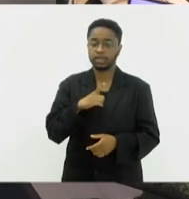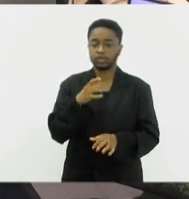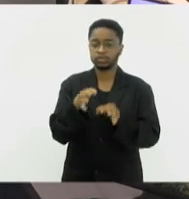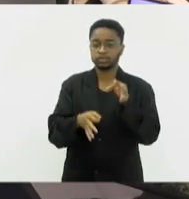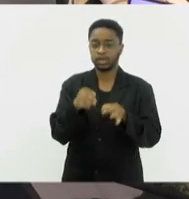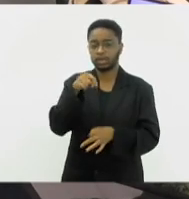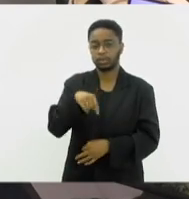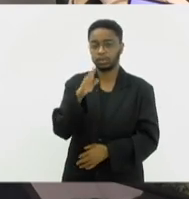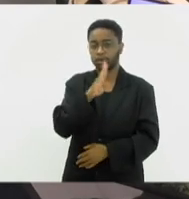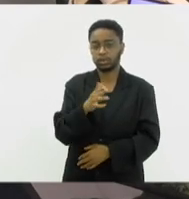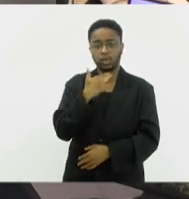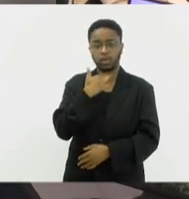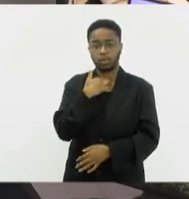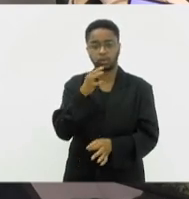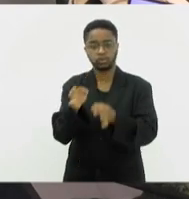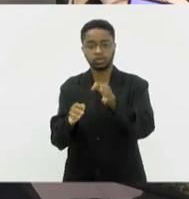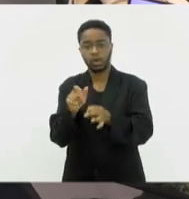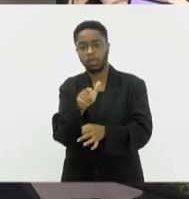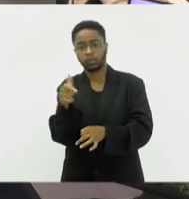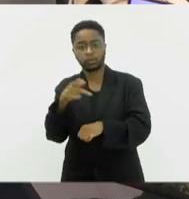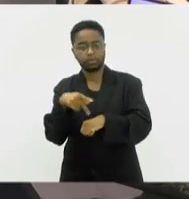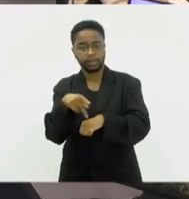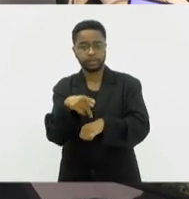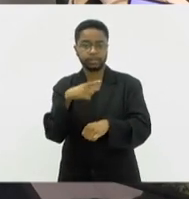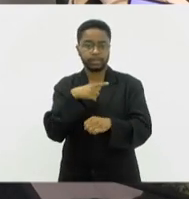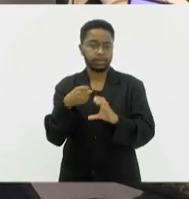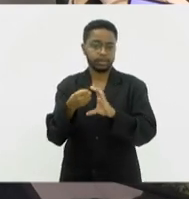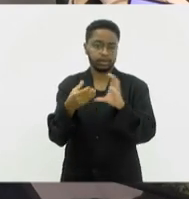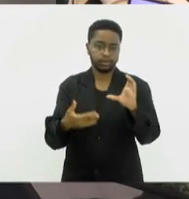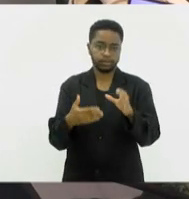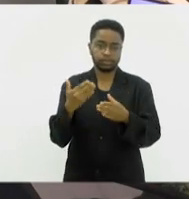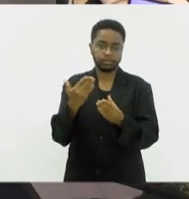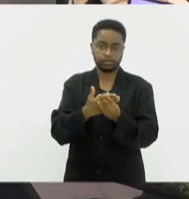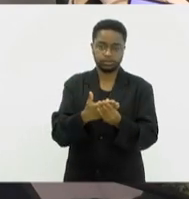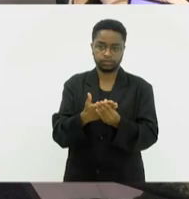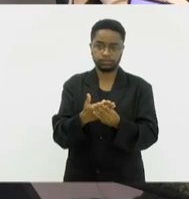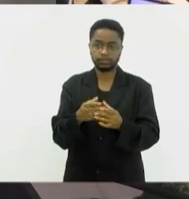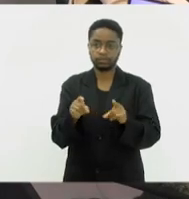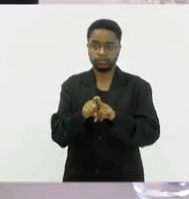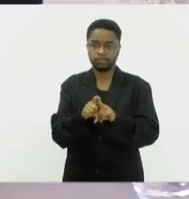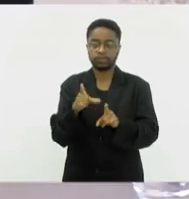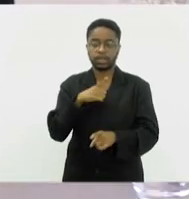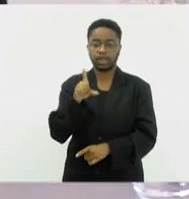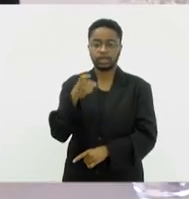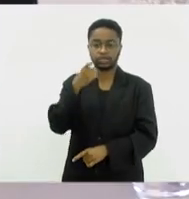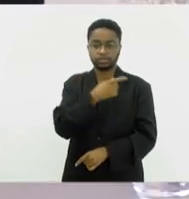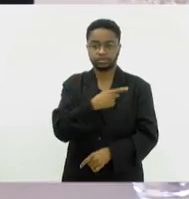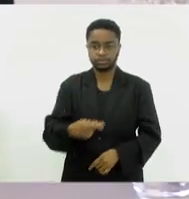brasileira não pode fazer coisa julgada lá fora, e por aí vai, aspectos processuais. Teve até ex-presidentes se escondendo em